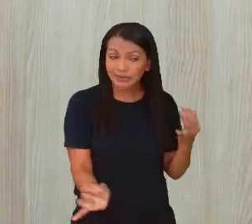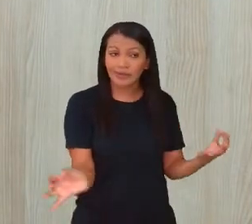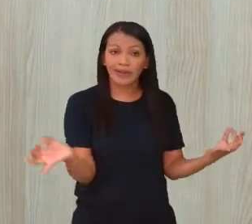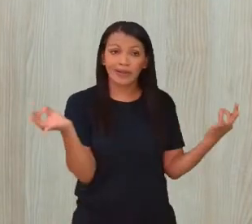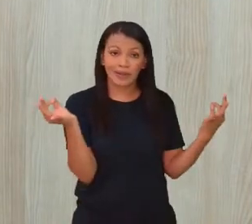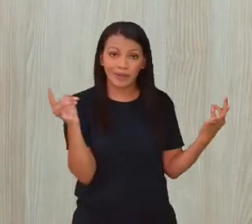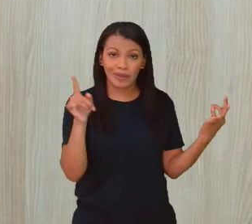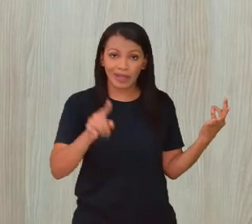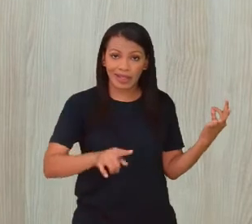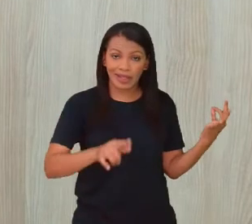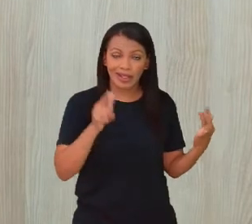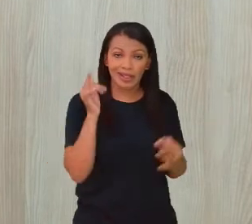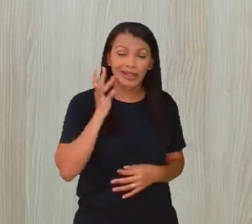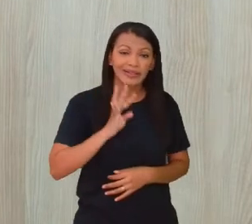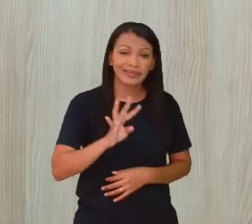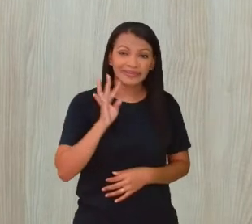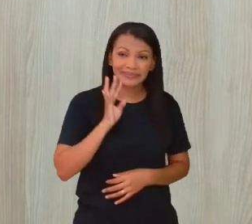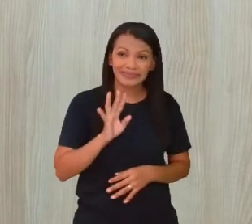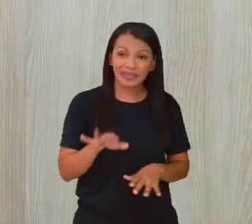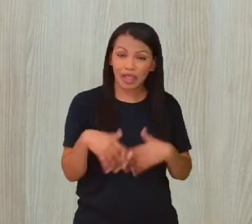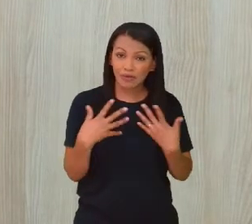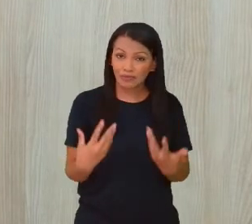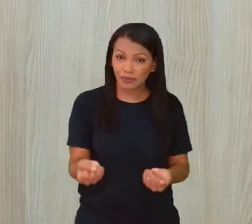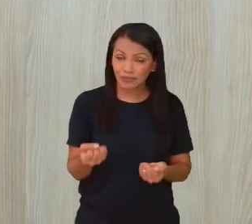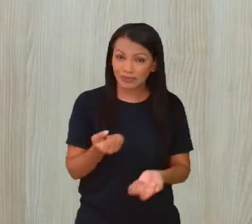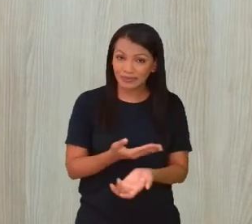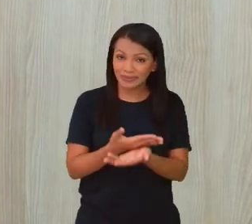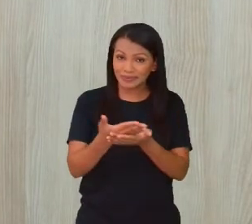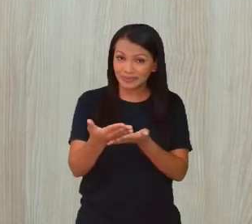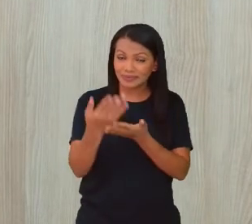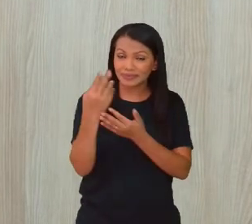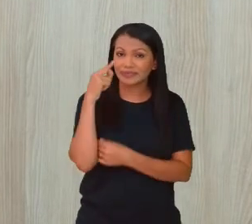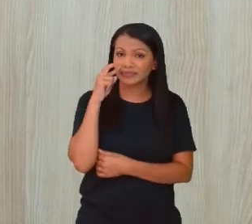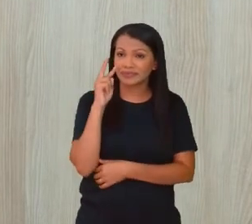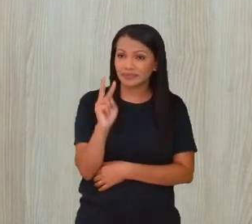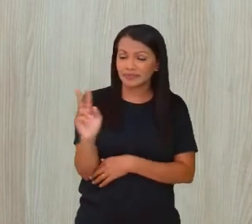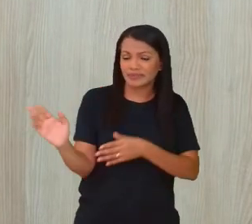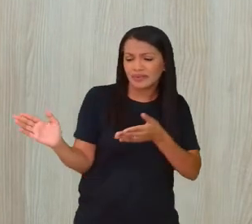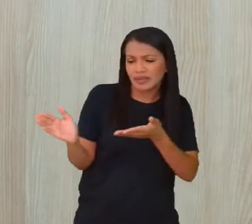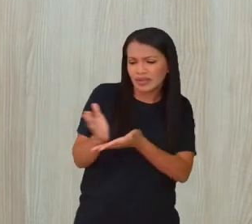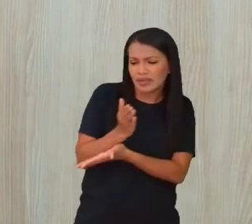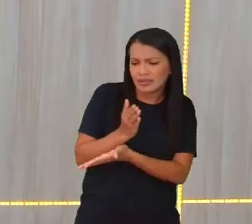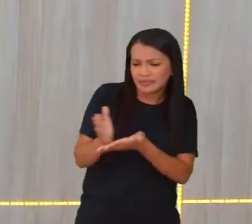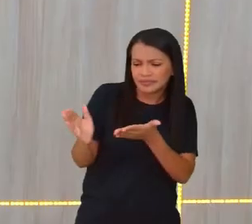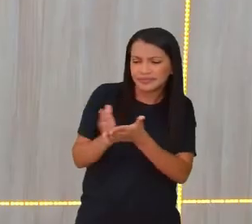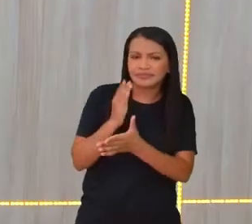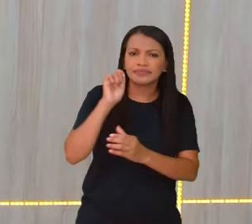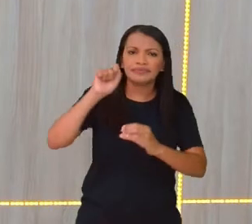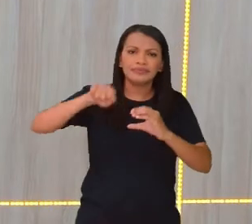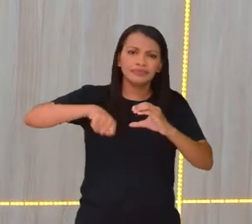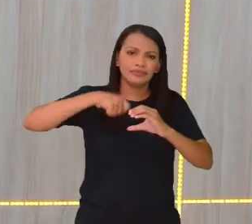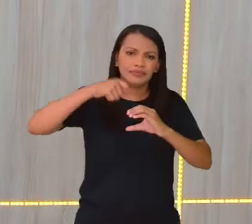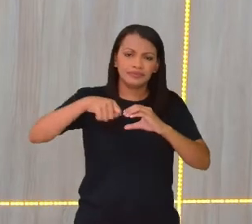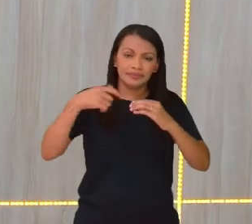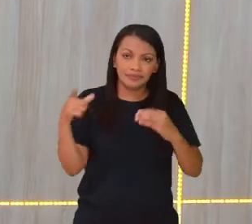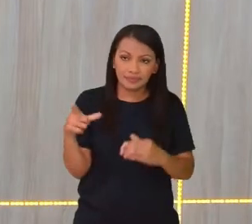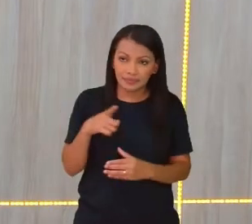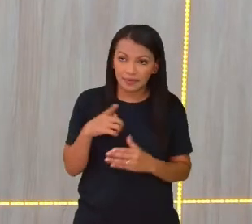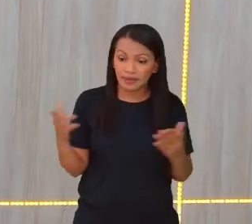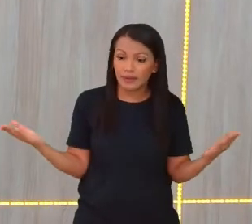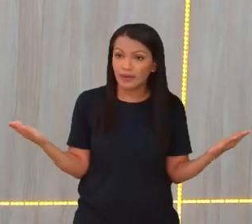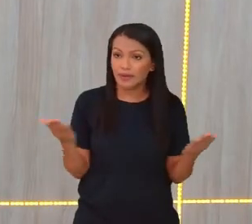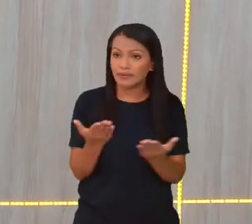bem legal. É isso aí. Então vamos começar aqui vendo alguns vídeos que nós temos para hoje, tá bom?